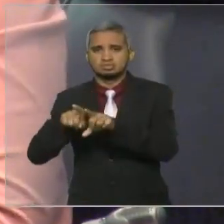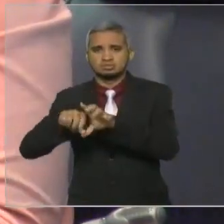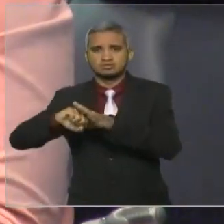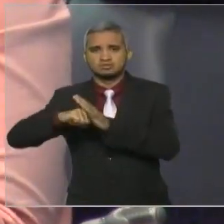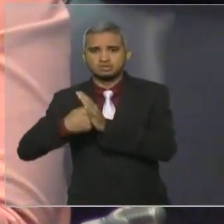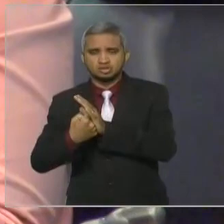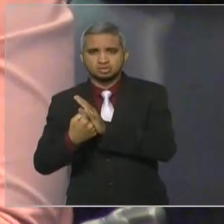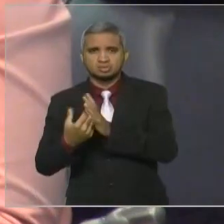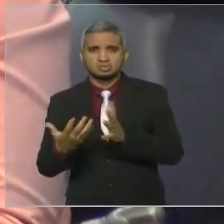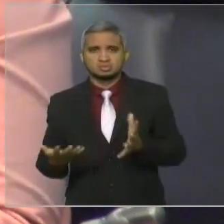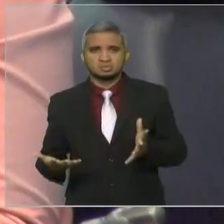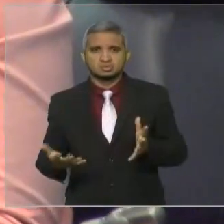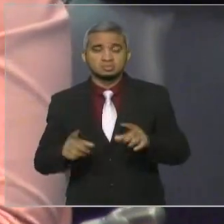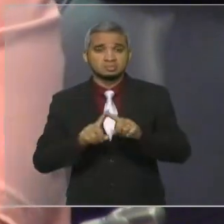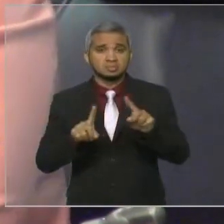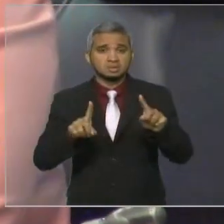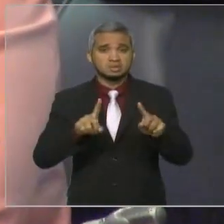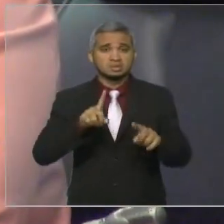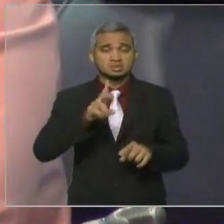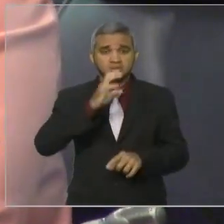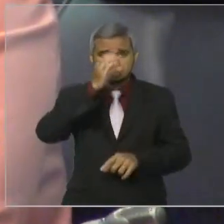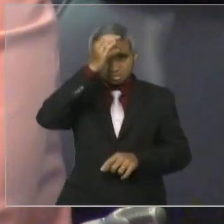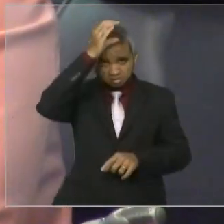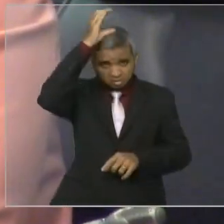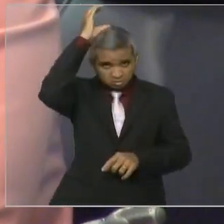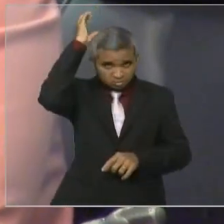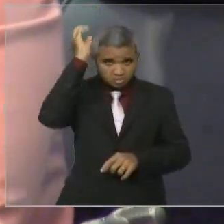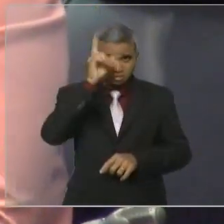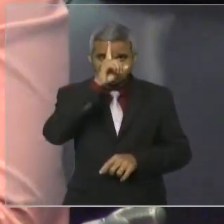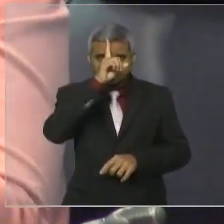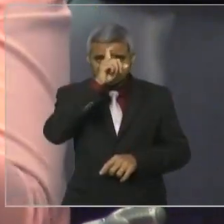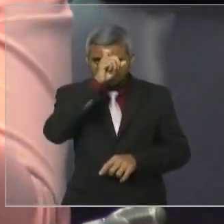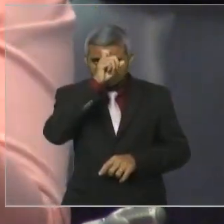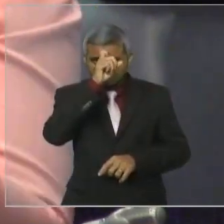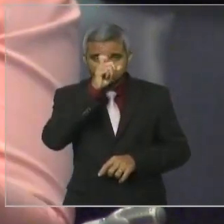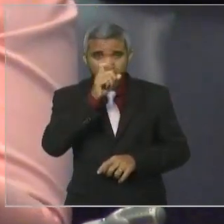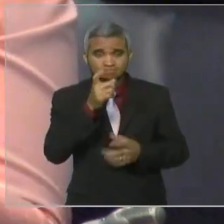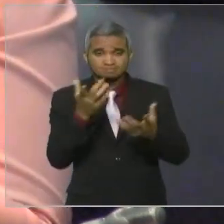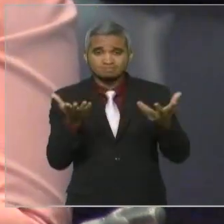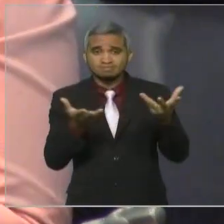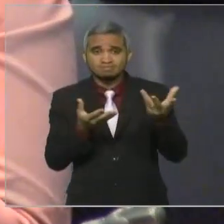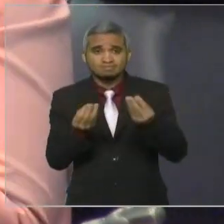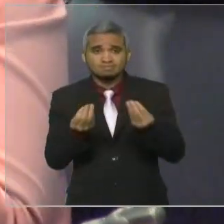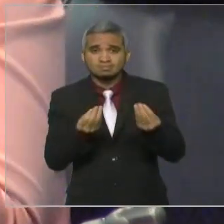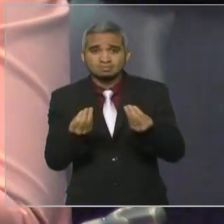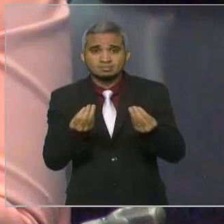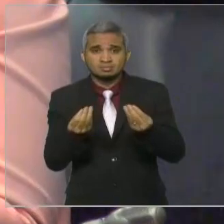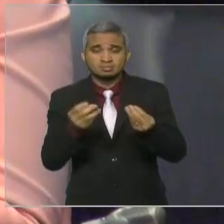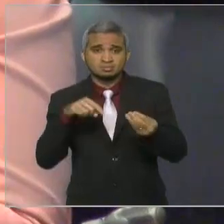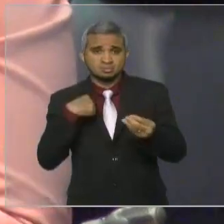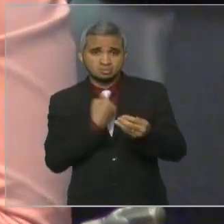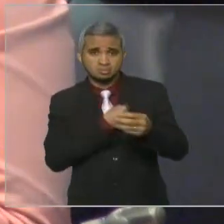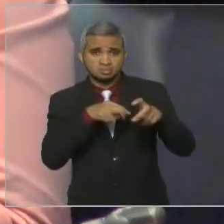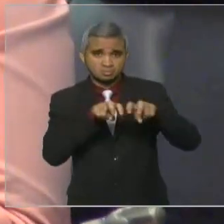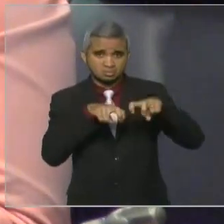que ele não funciona como macro-regional, como deveria funcionar. Então, assim, quem está na comissão, uma sugestão seria